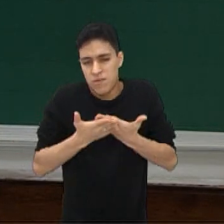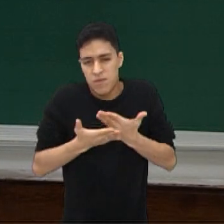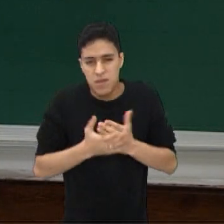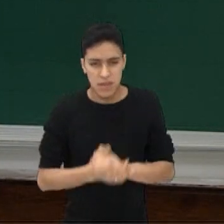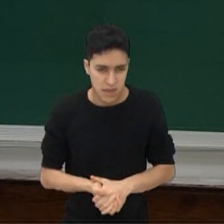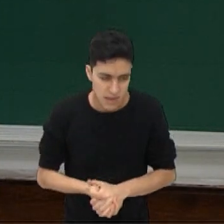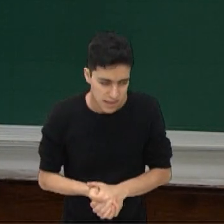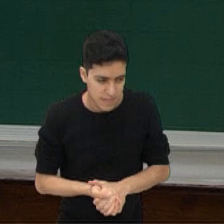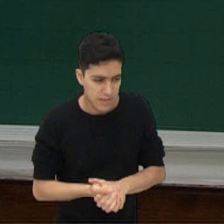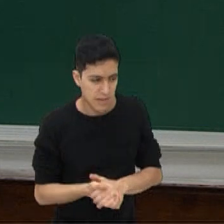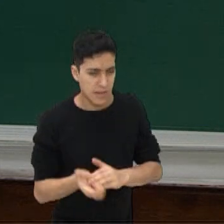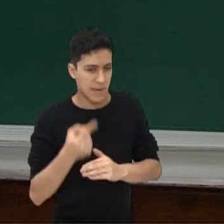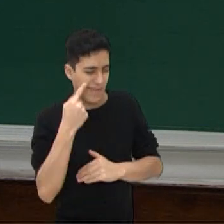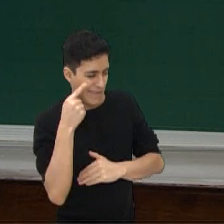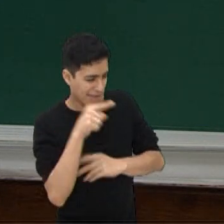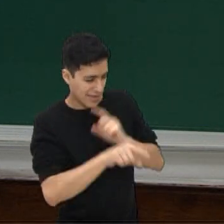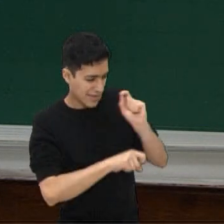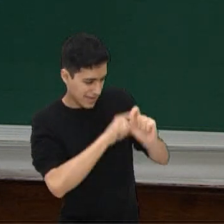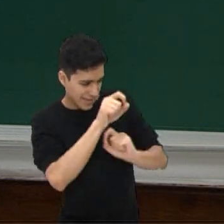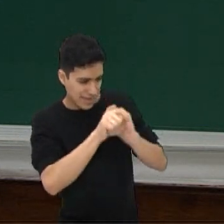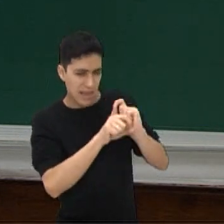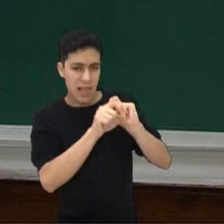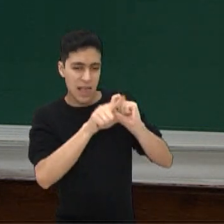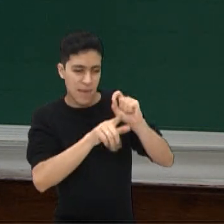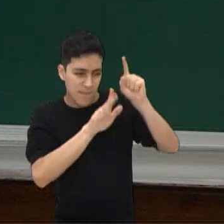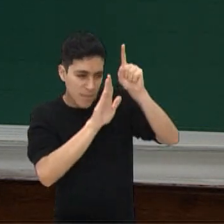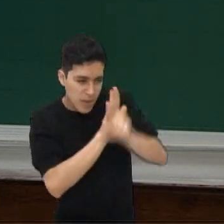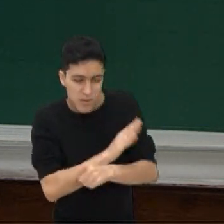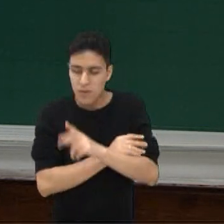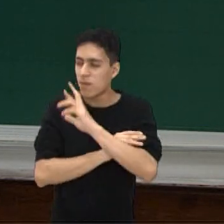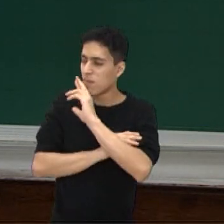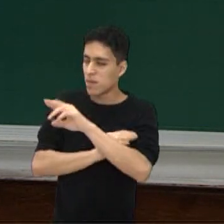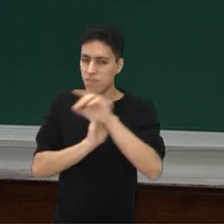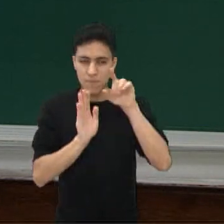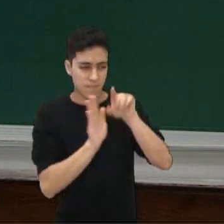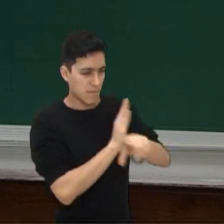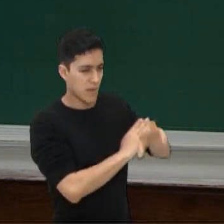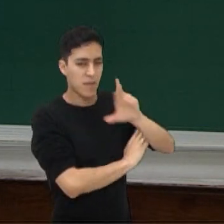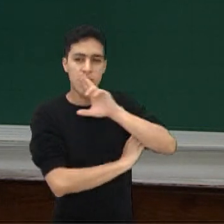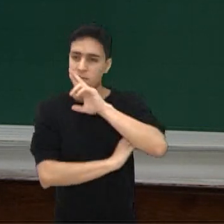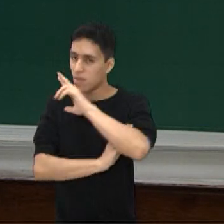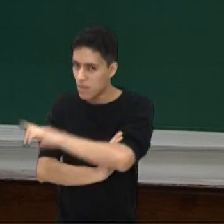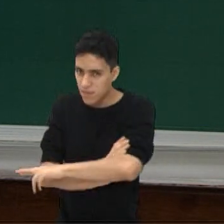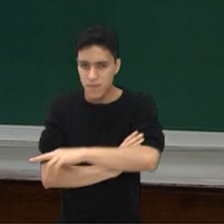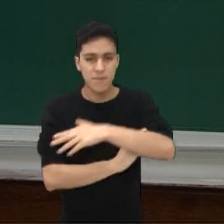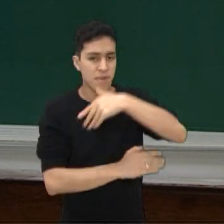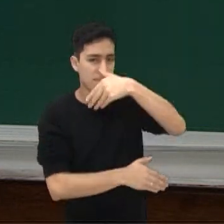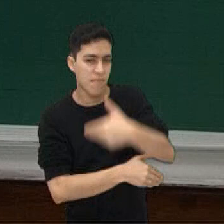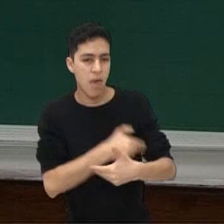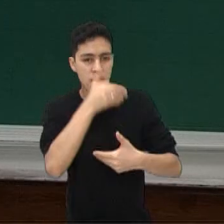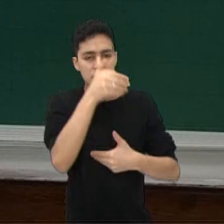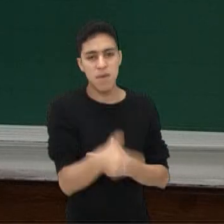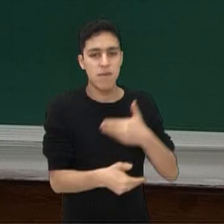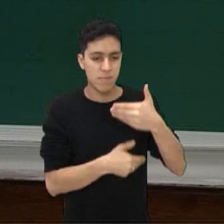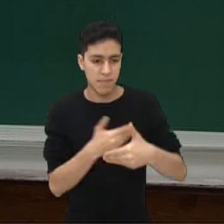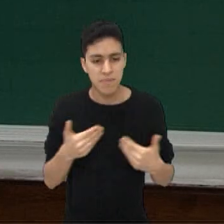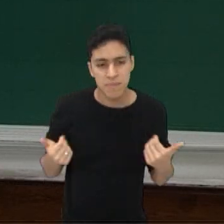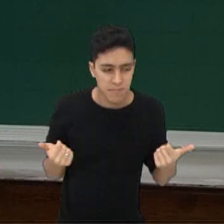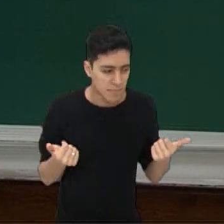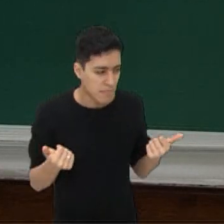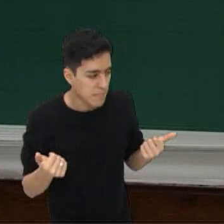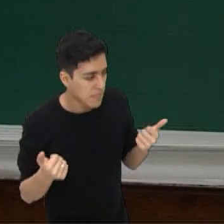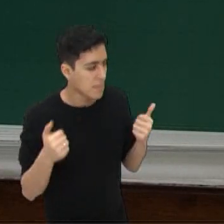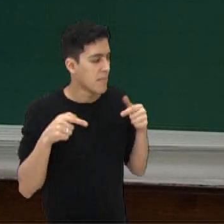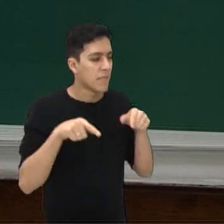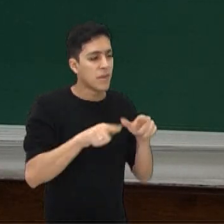Vocês viram aqui, né? Uma pergunta, uma resposta, uma pergunta, uma resposta, né? É bem o estilo